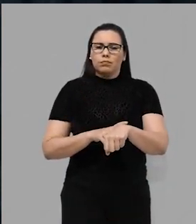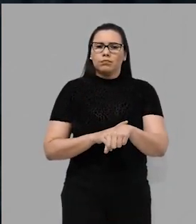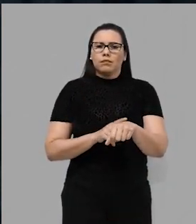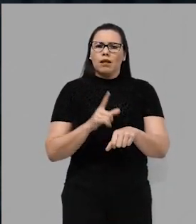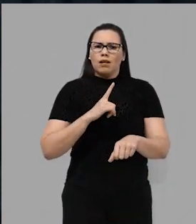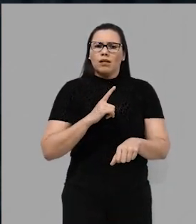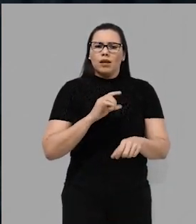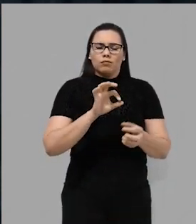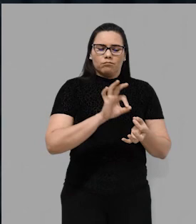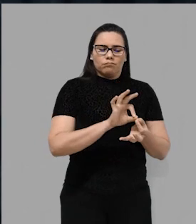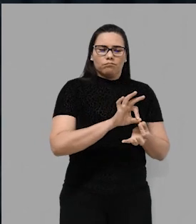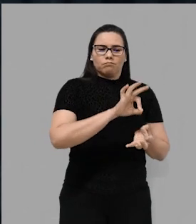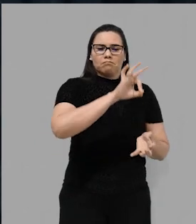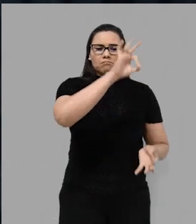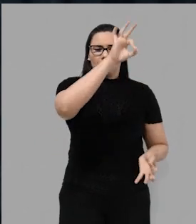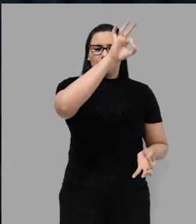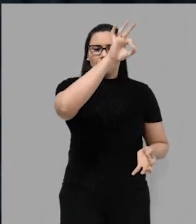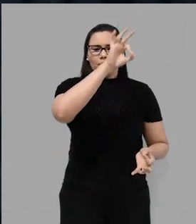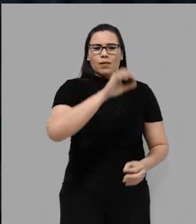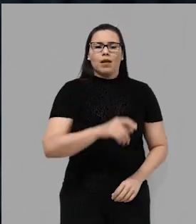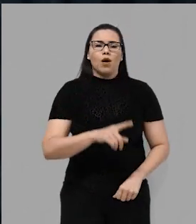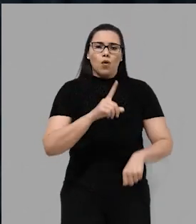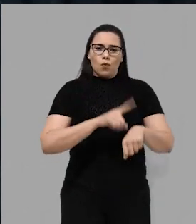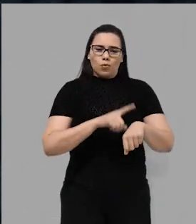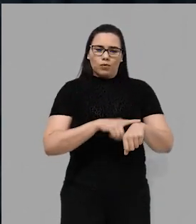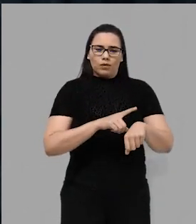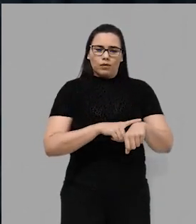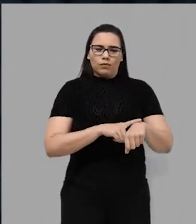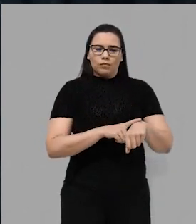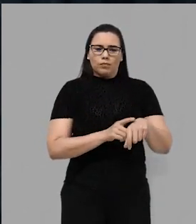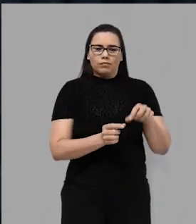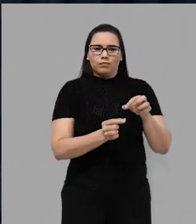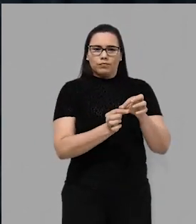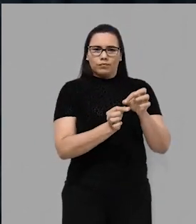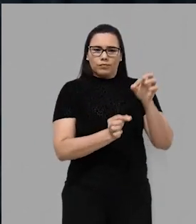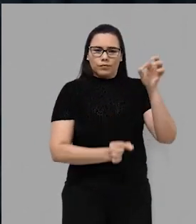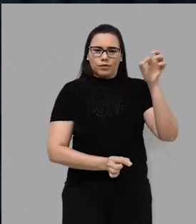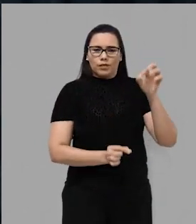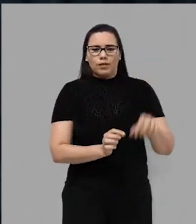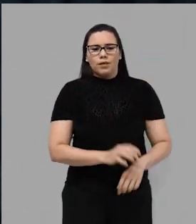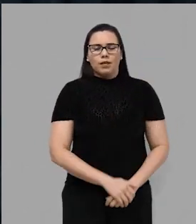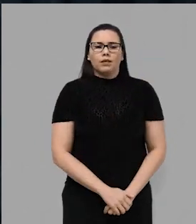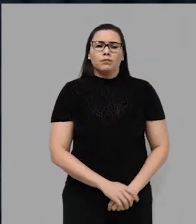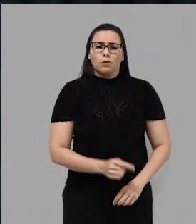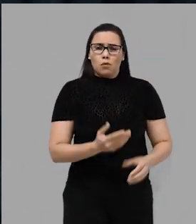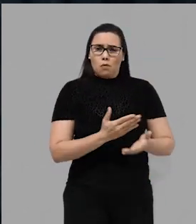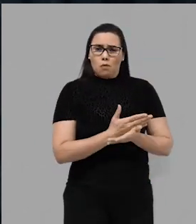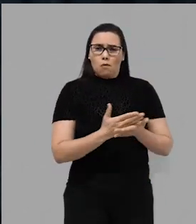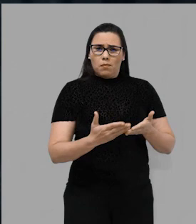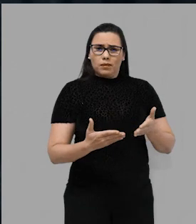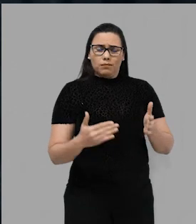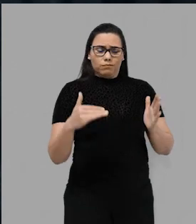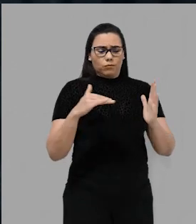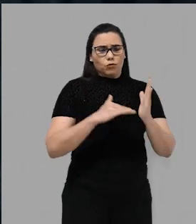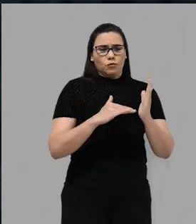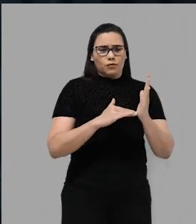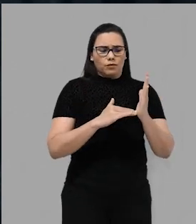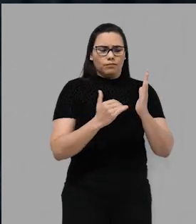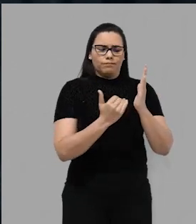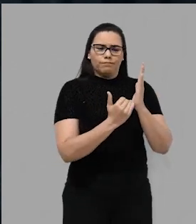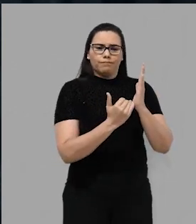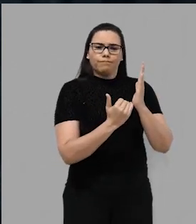lateral. Ou seja, o tempo ele está correndo aqui, ó, de baixo para cima. Então, ao passo que o tempo